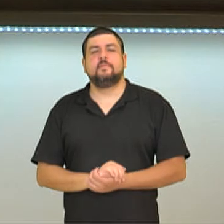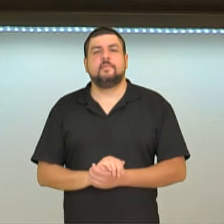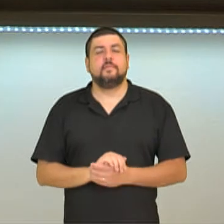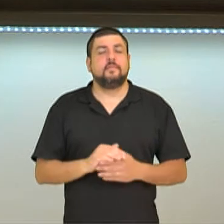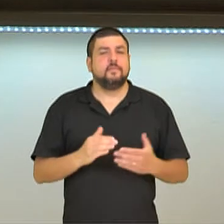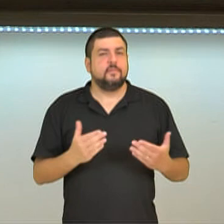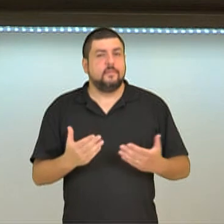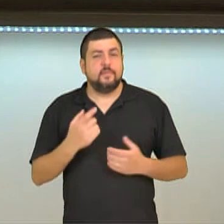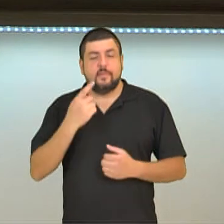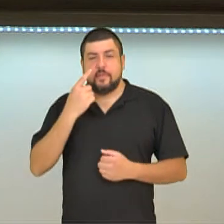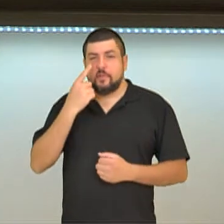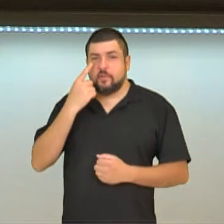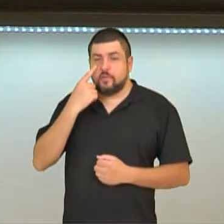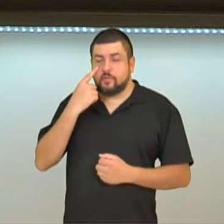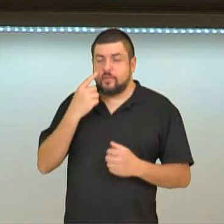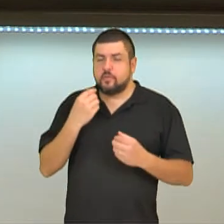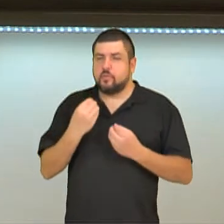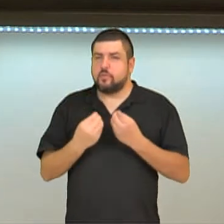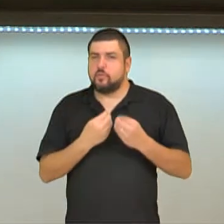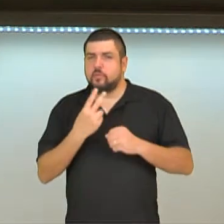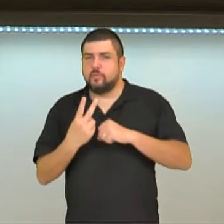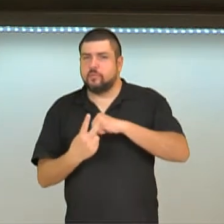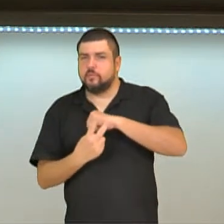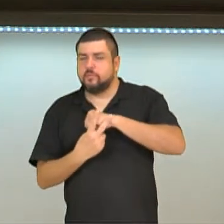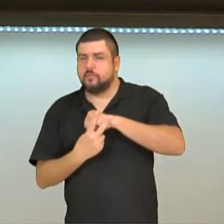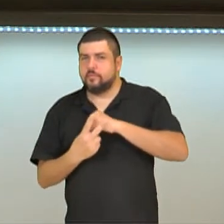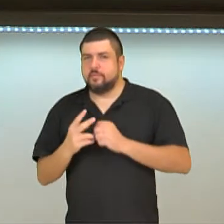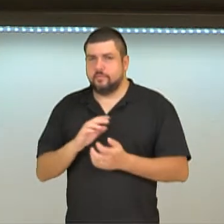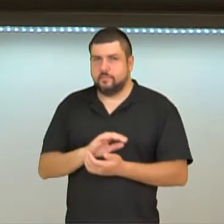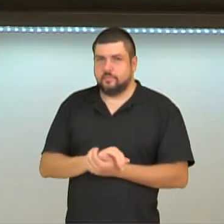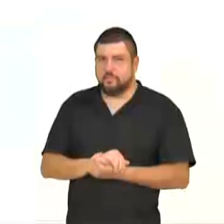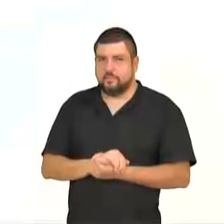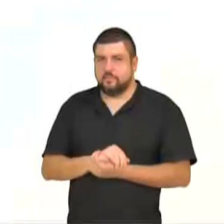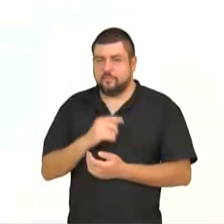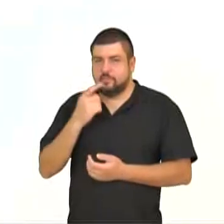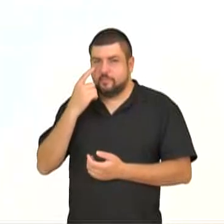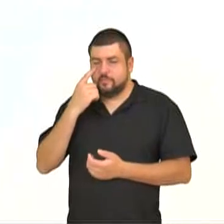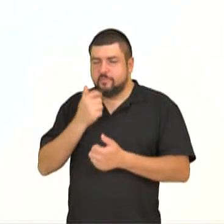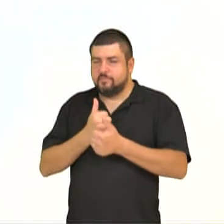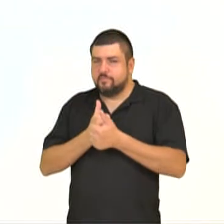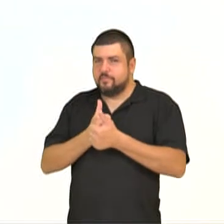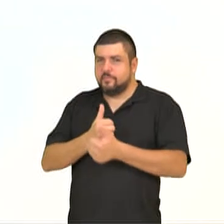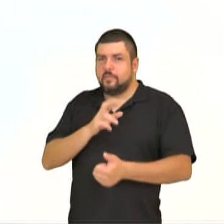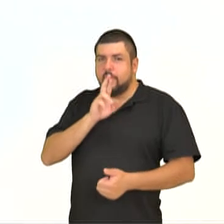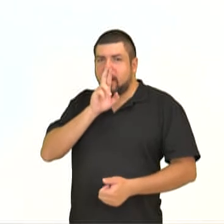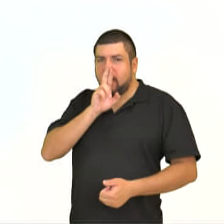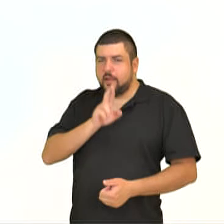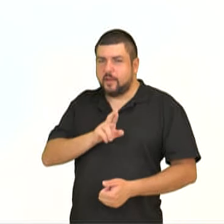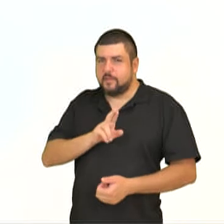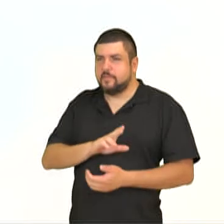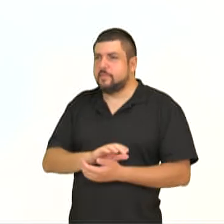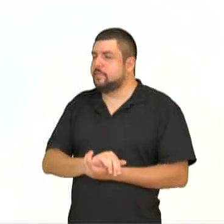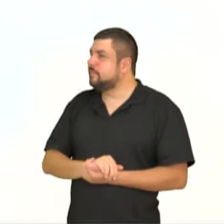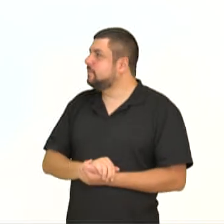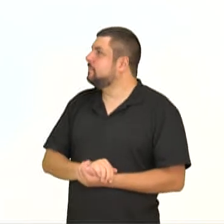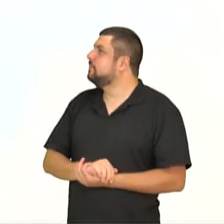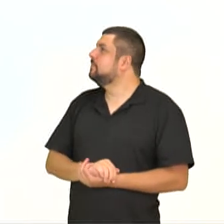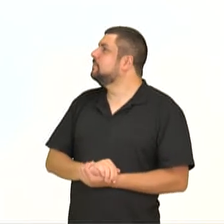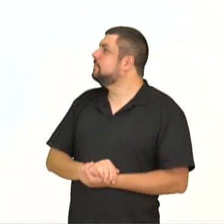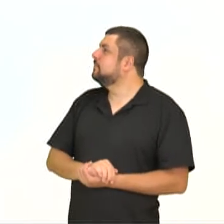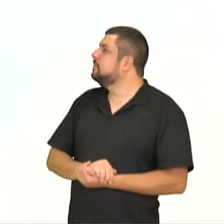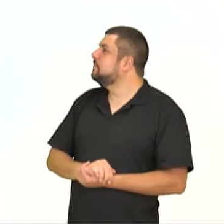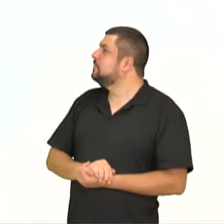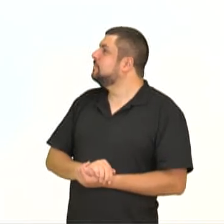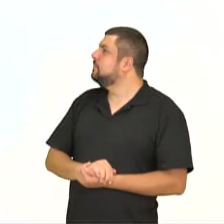Vamos ver como que ficaram os verbos. Olhem lá. Em esse autobús